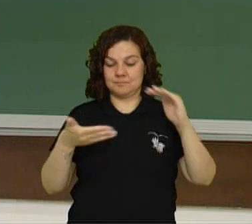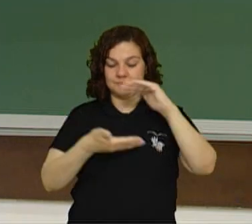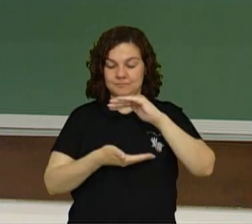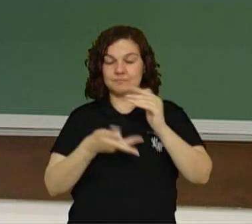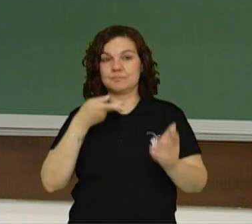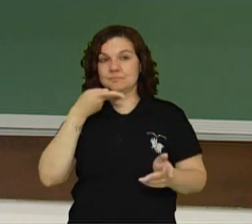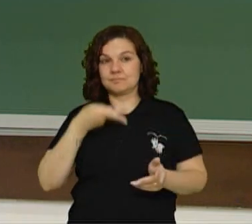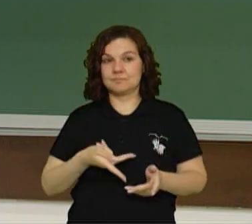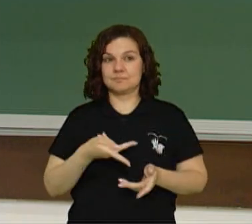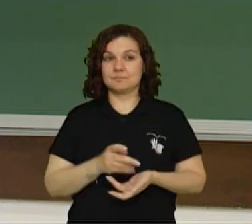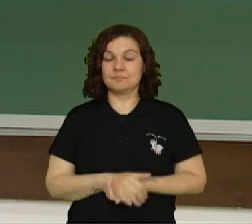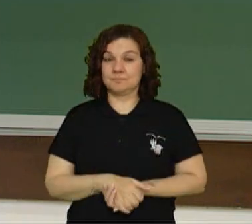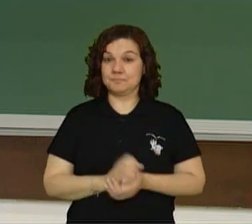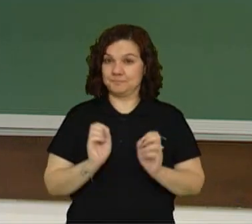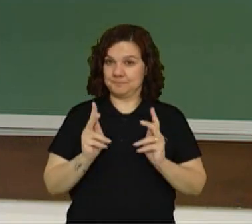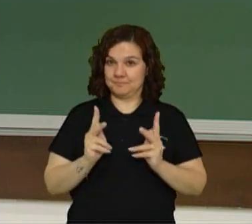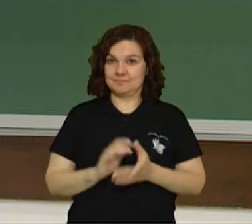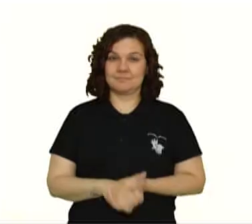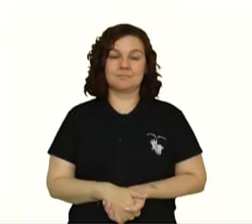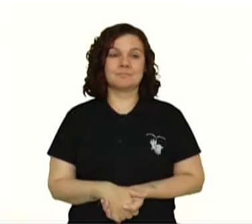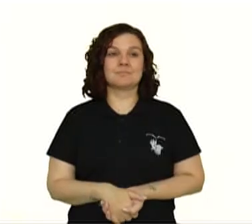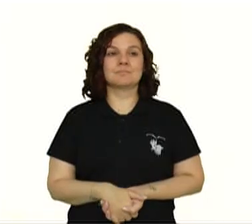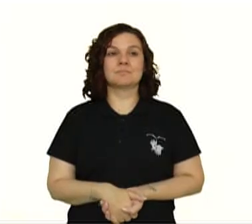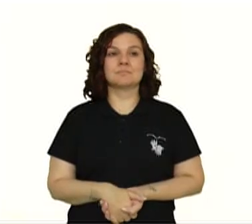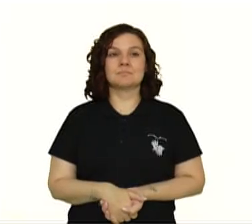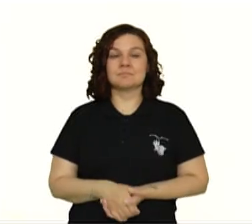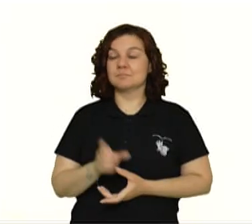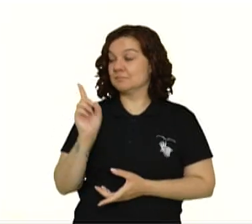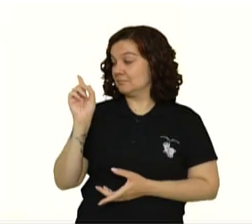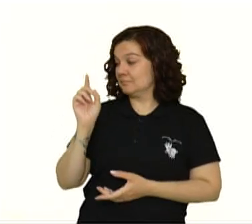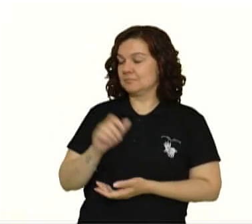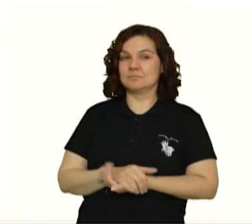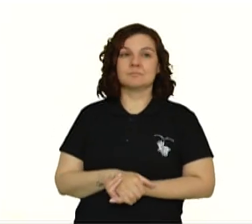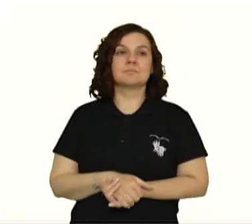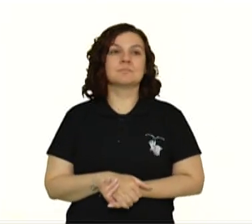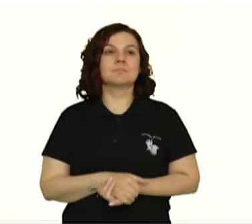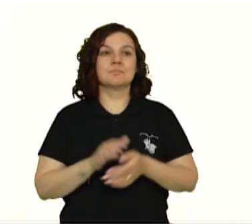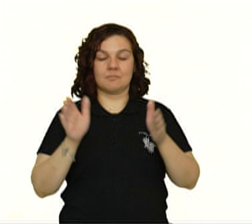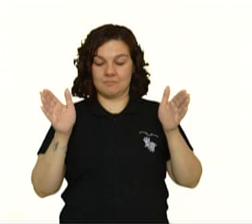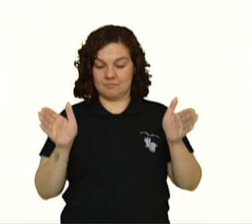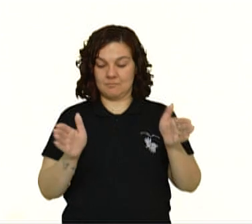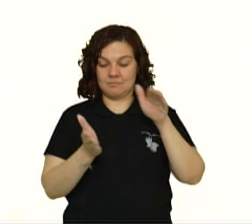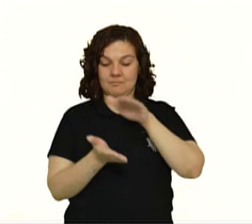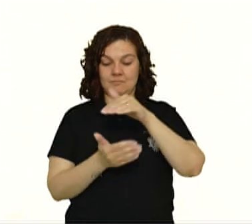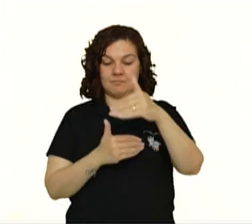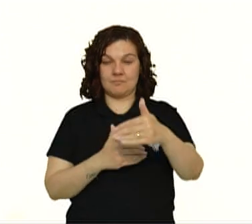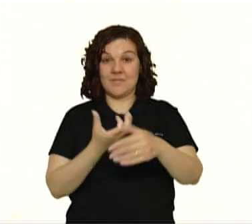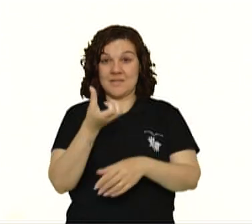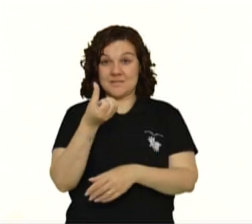Platão. Tá? Bora! Hexágono regular.